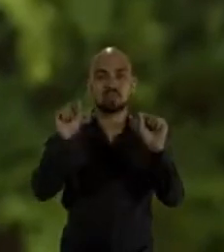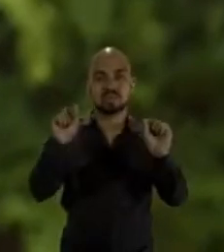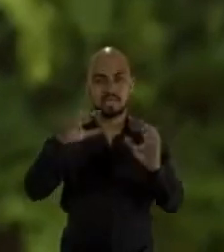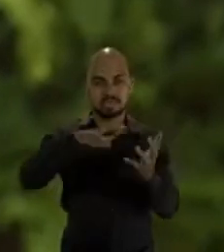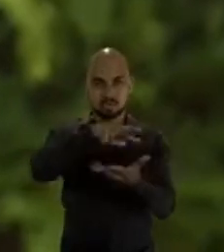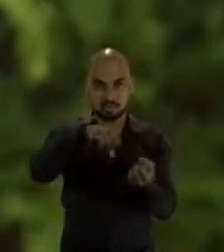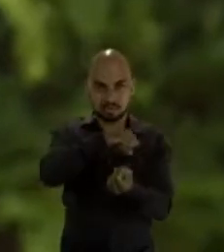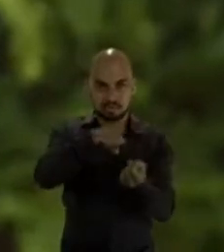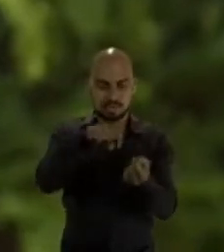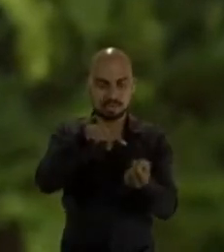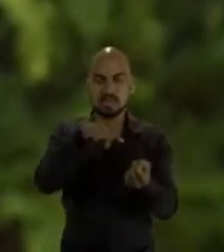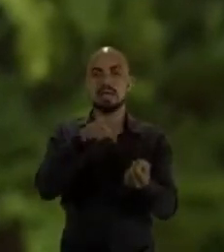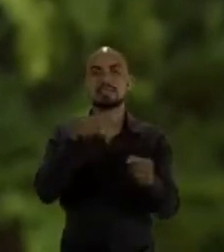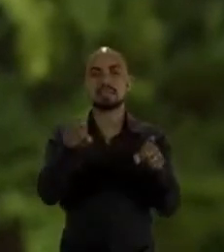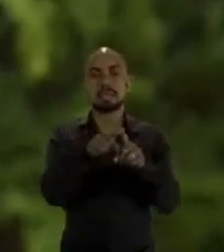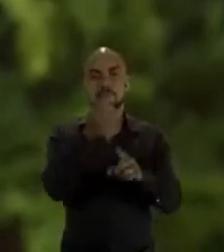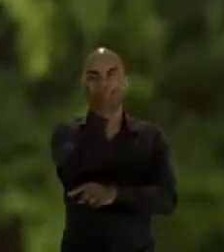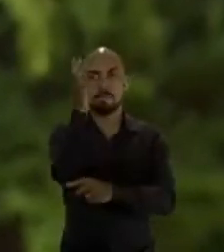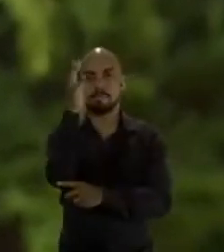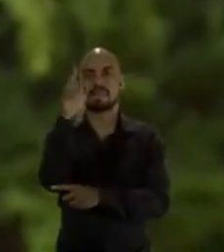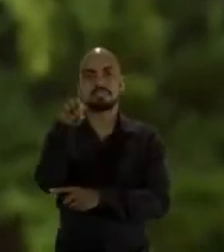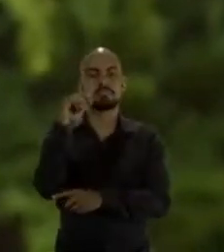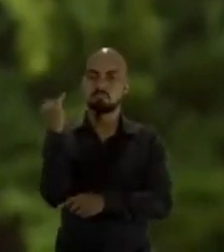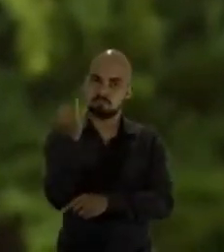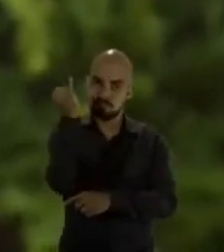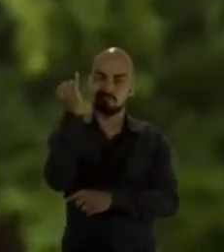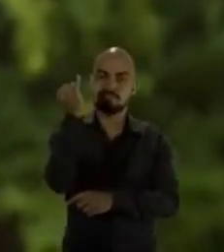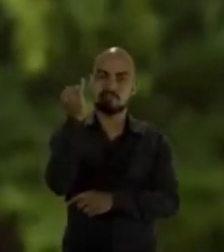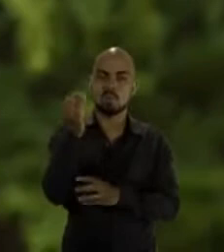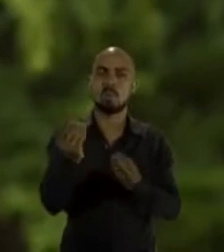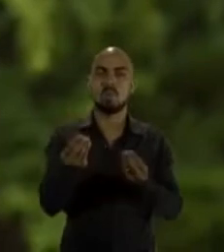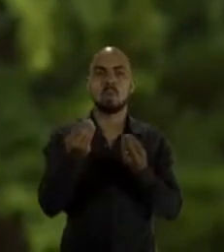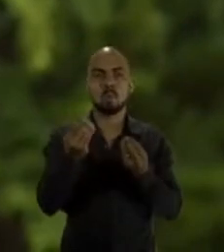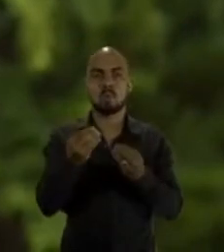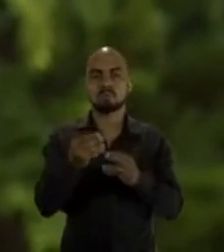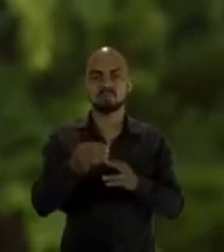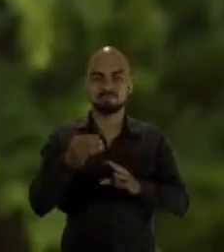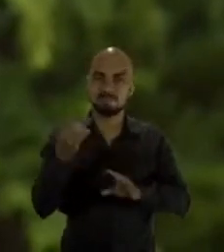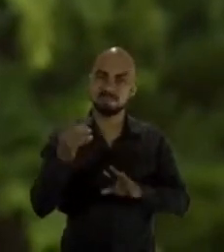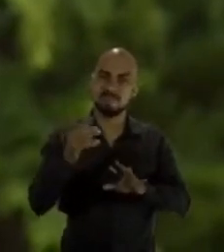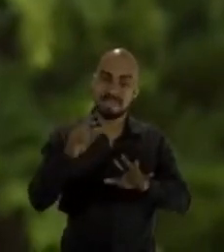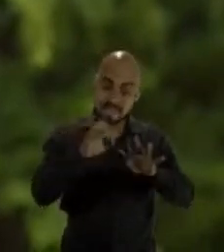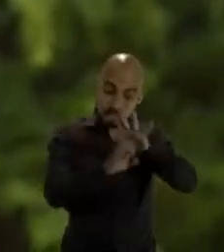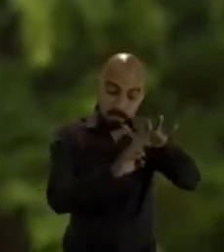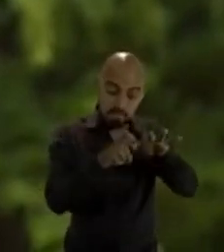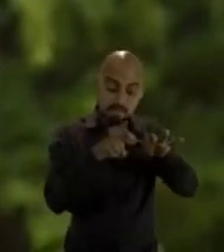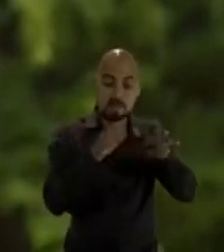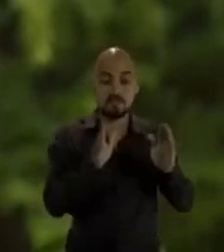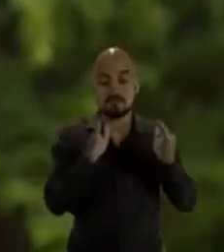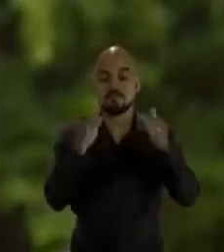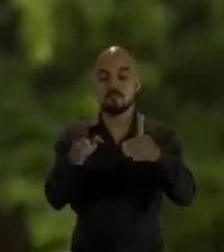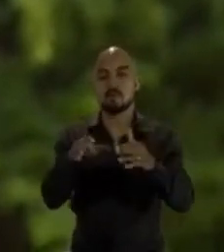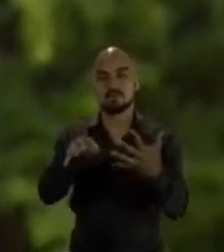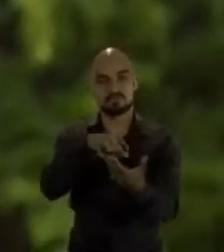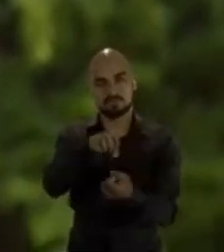sustentabilidade, falando sobre a importância socioambiental e como é relevante a gente ter empresas que realmente estão engajadas